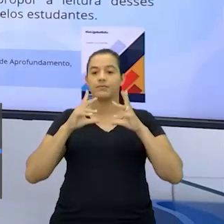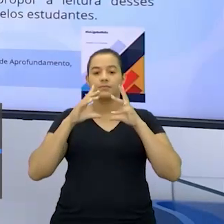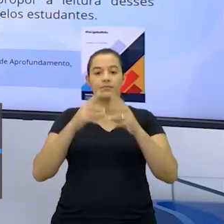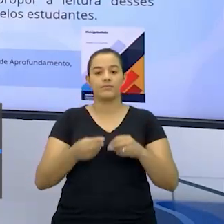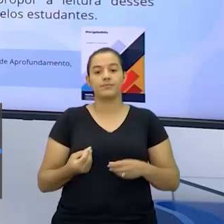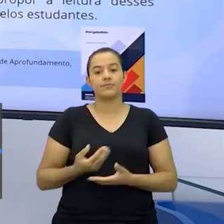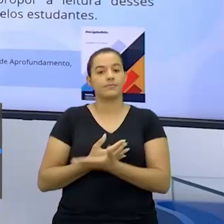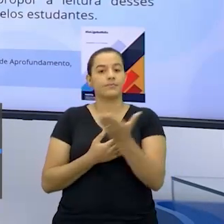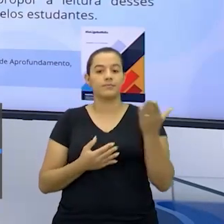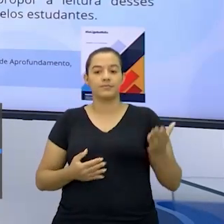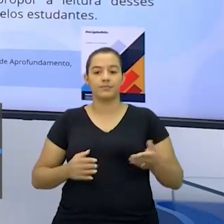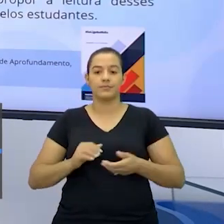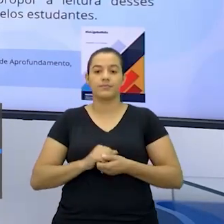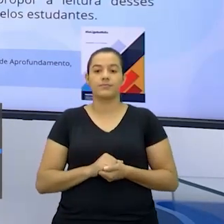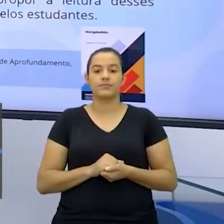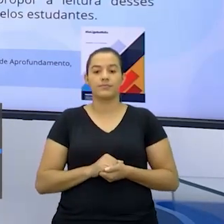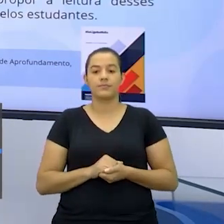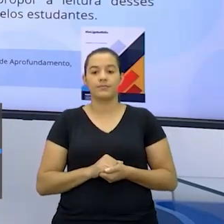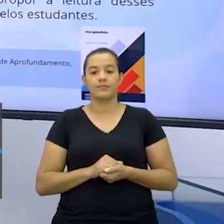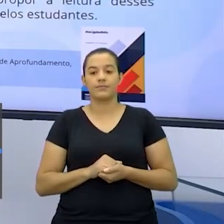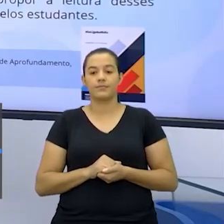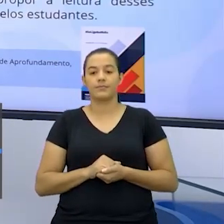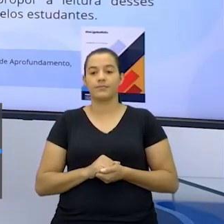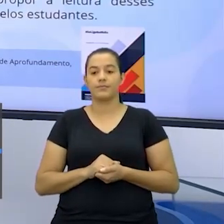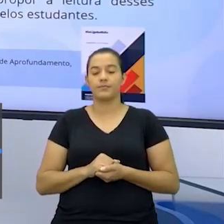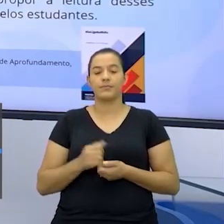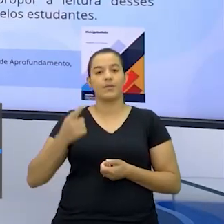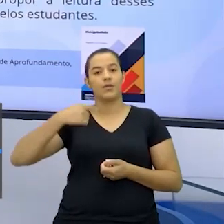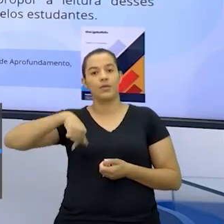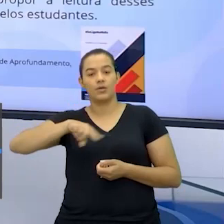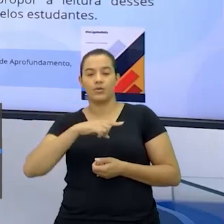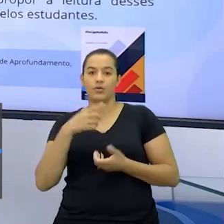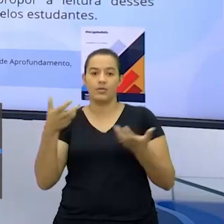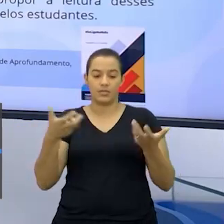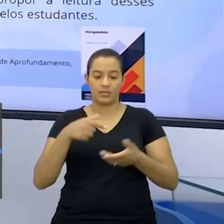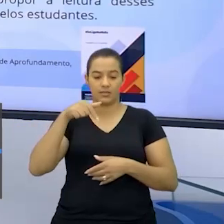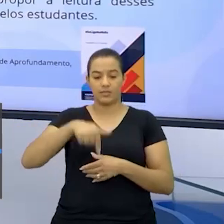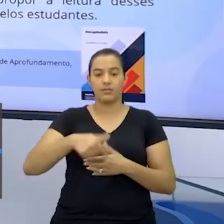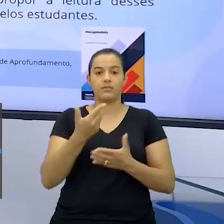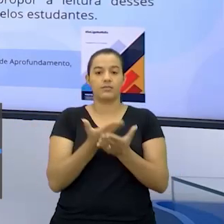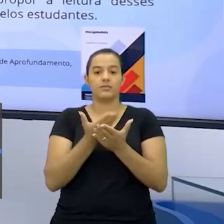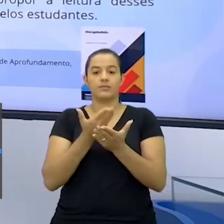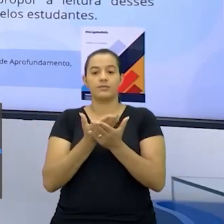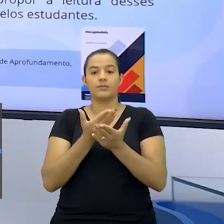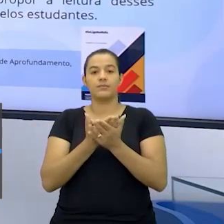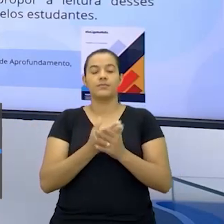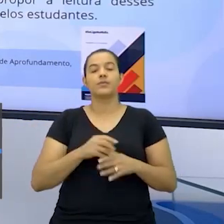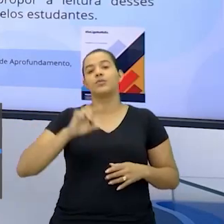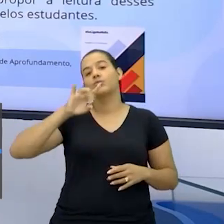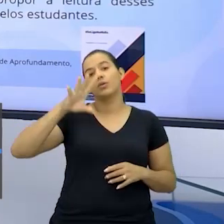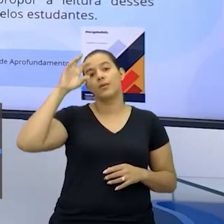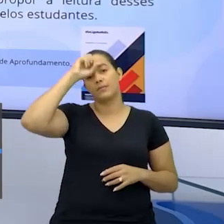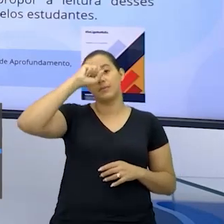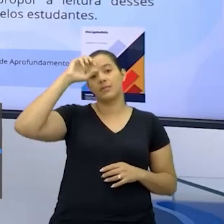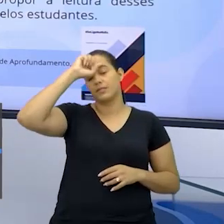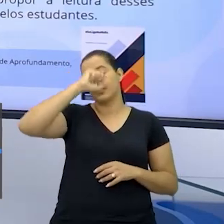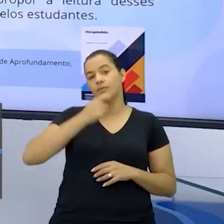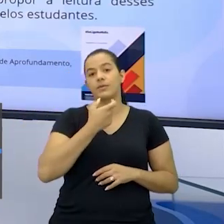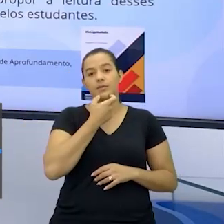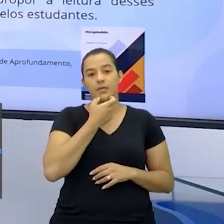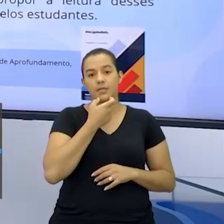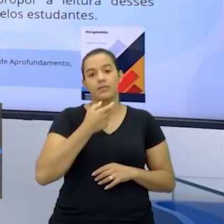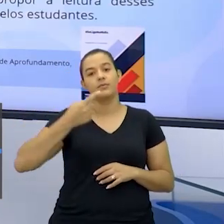todos. A gente não tem como finalidade aqui, nesta aula, simplesmente aprender a língua inglesa.